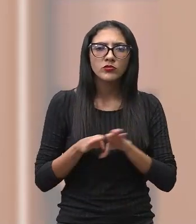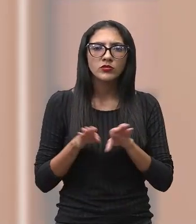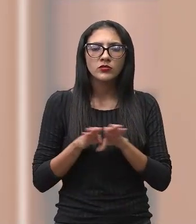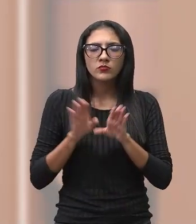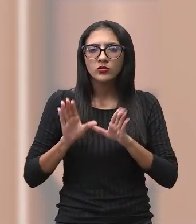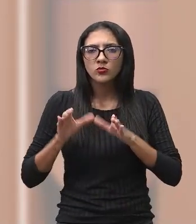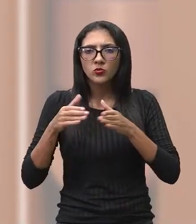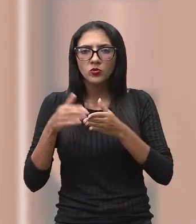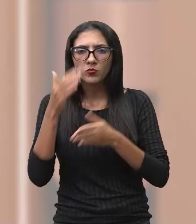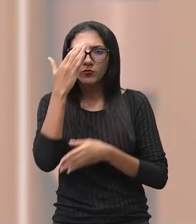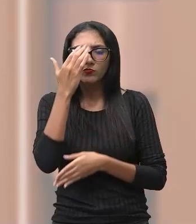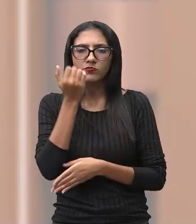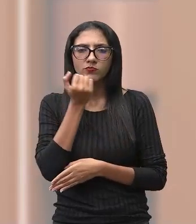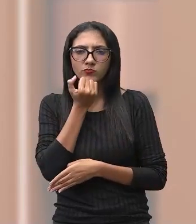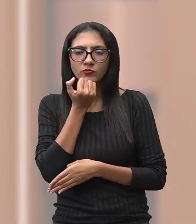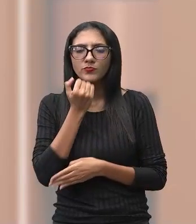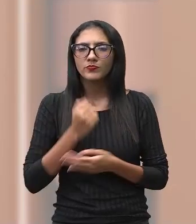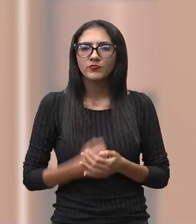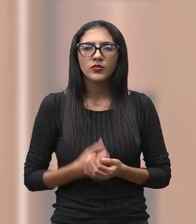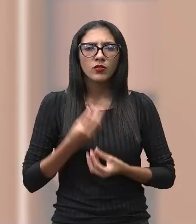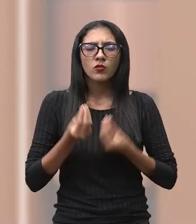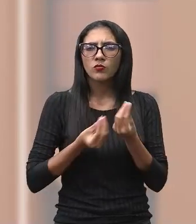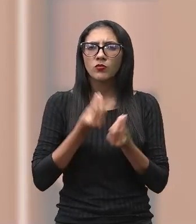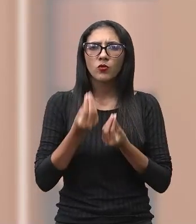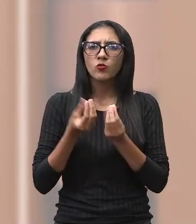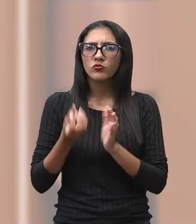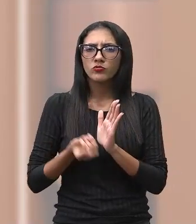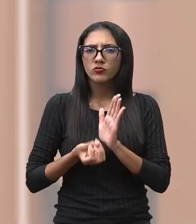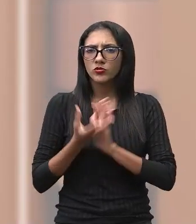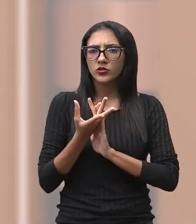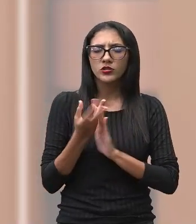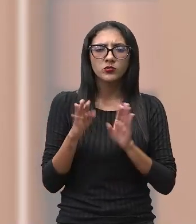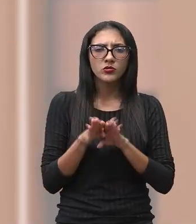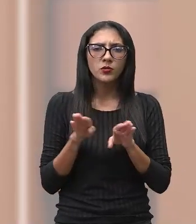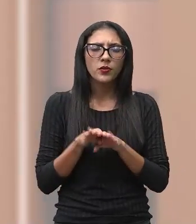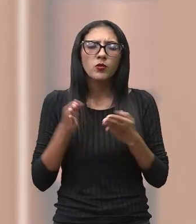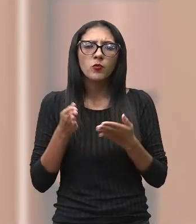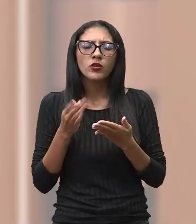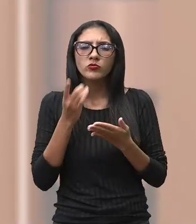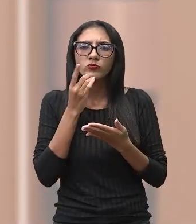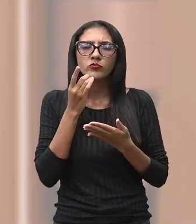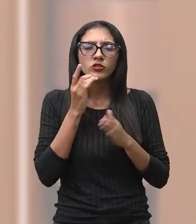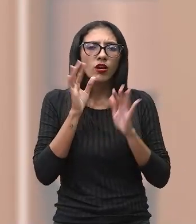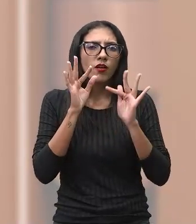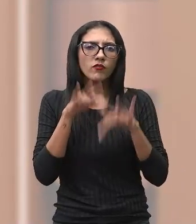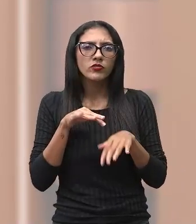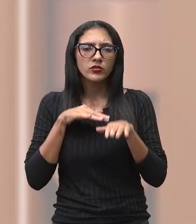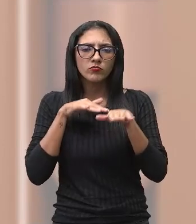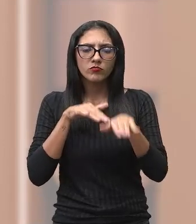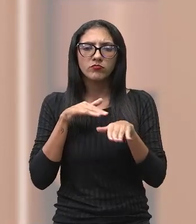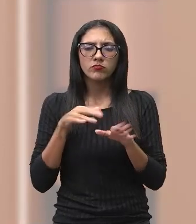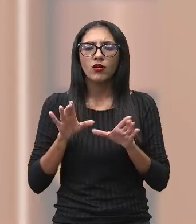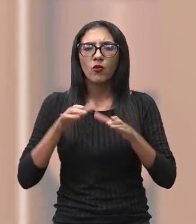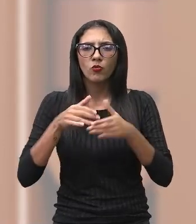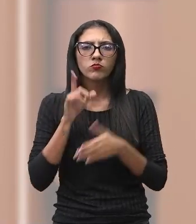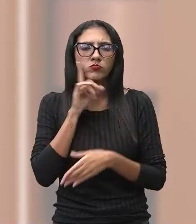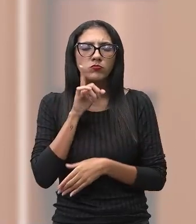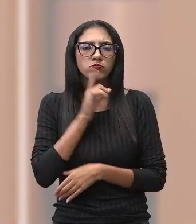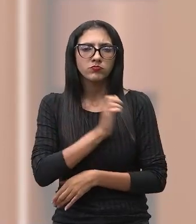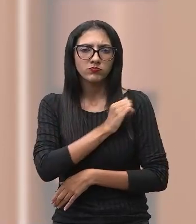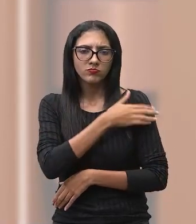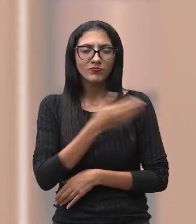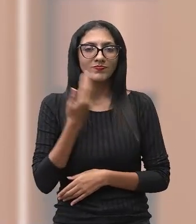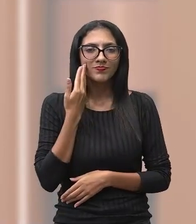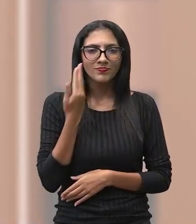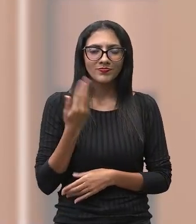o Iraque e como se originou e também a retirada das tropas norte-americanas lá do Iraque. Então vamos